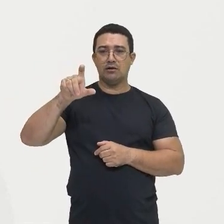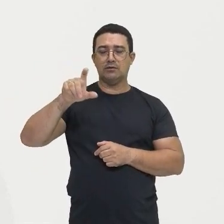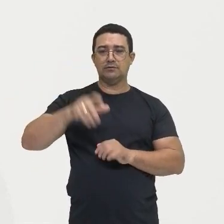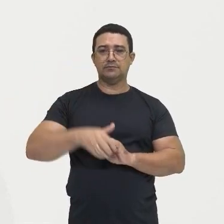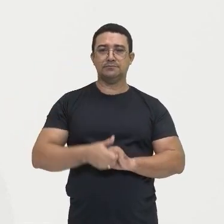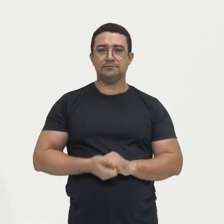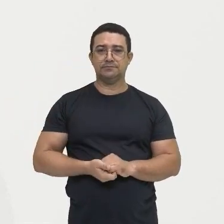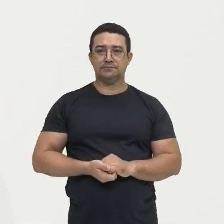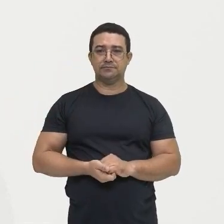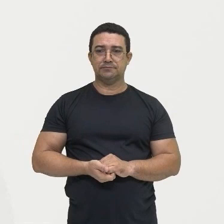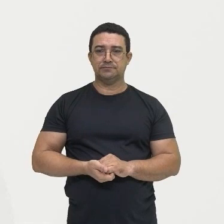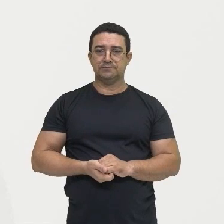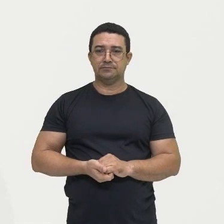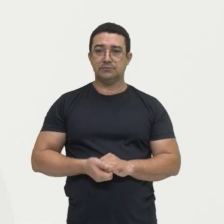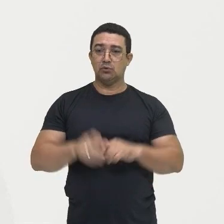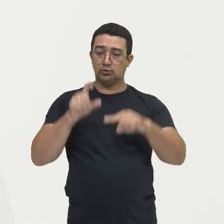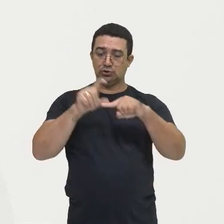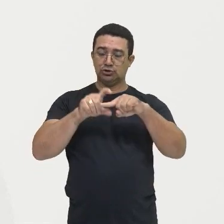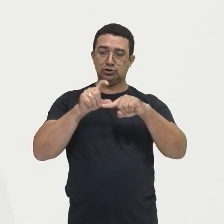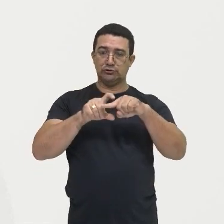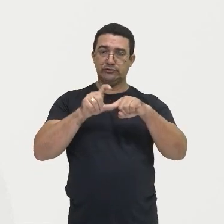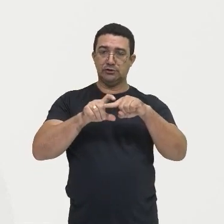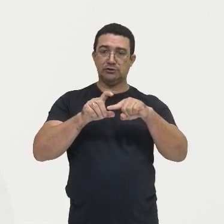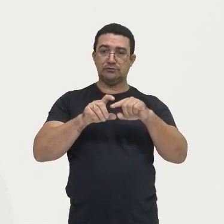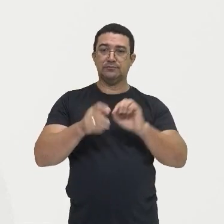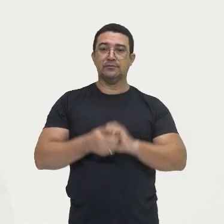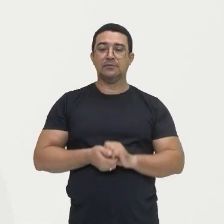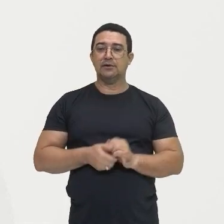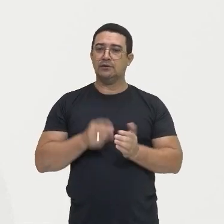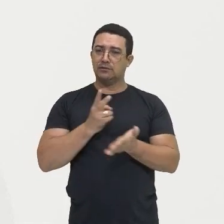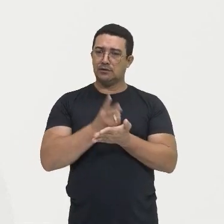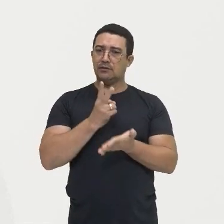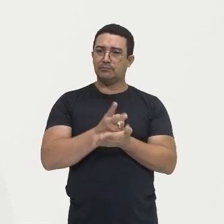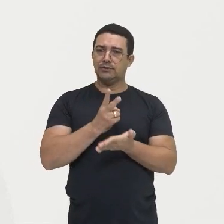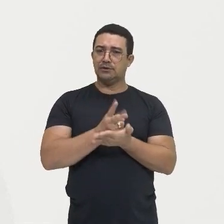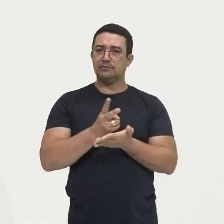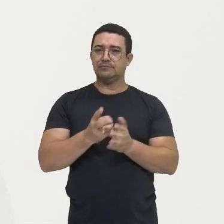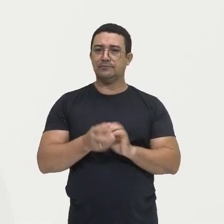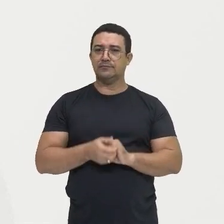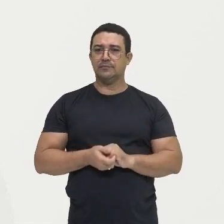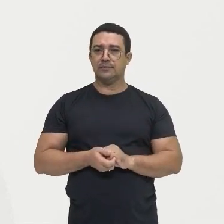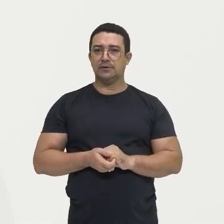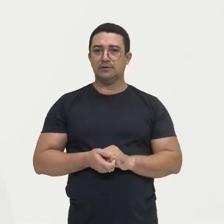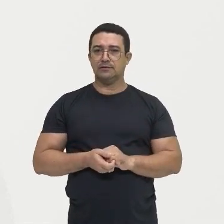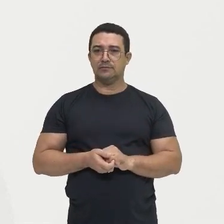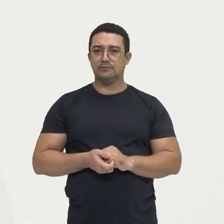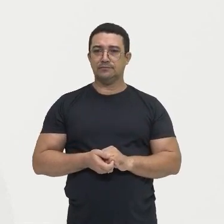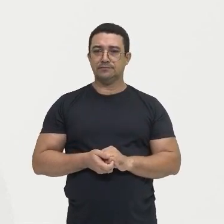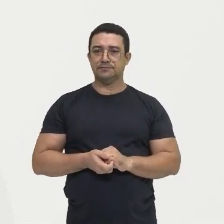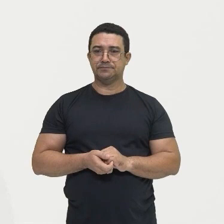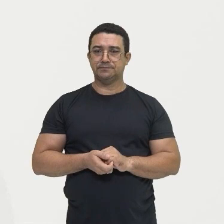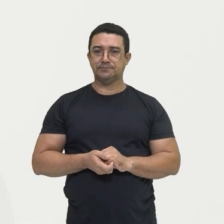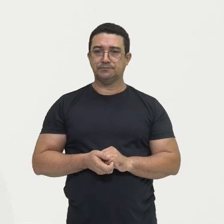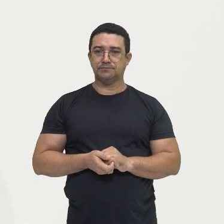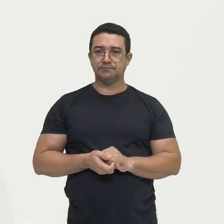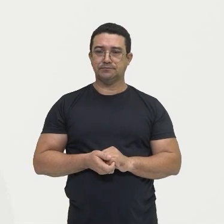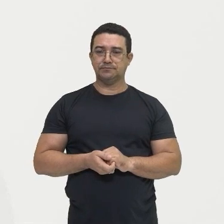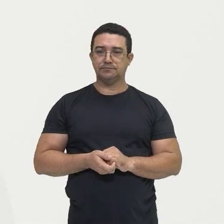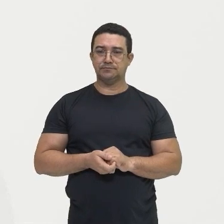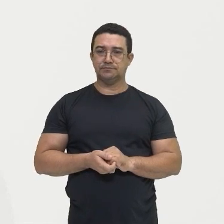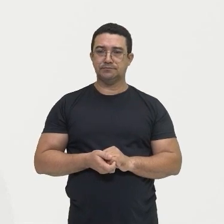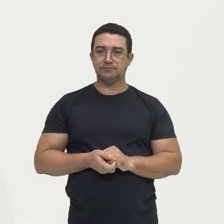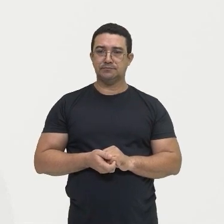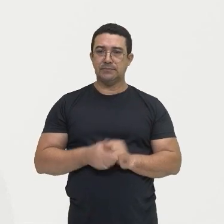centímetros, tá certo? Dividindo isso daqui, a escala é sempre 1 para alguma coisa, então eu vou dividir sempre esse valor por ele mesmo. Nesse caso é